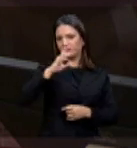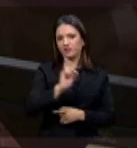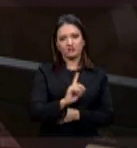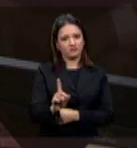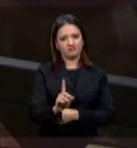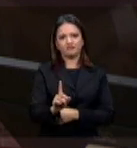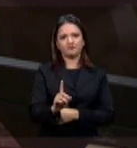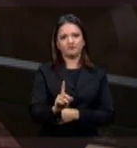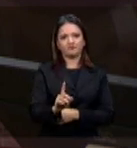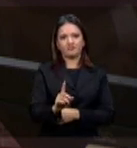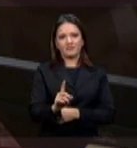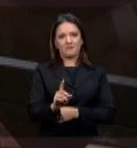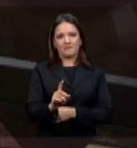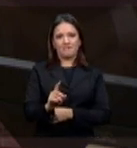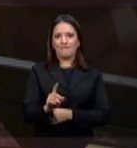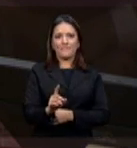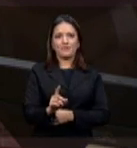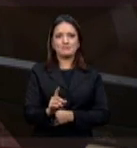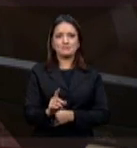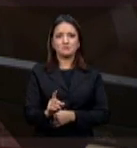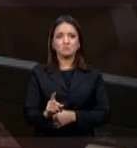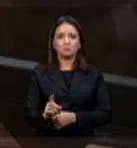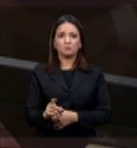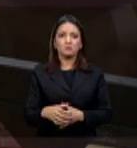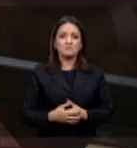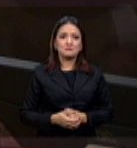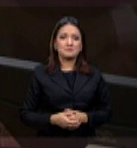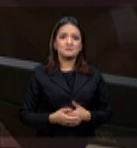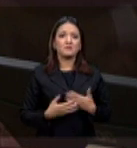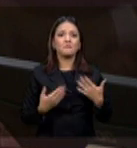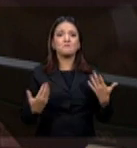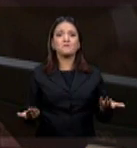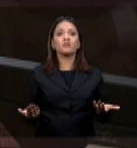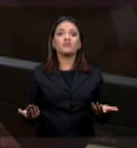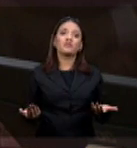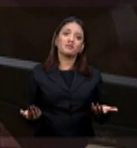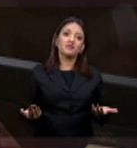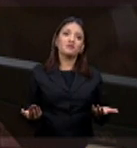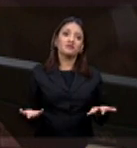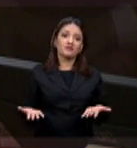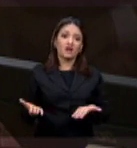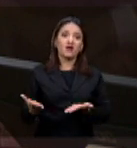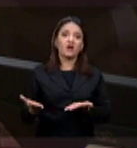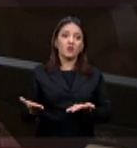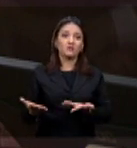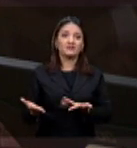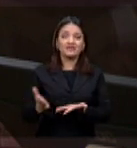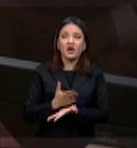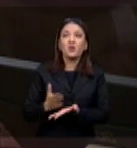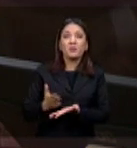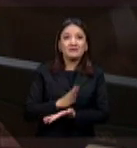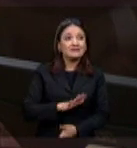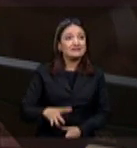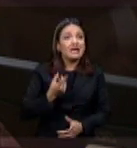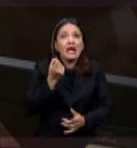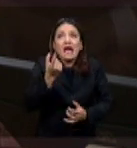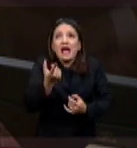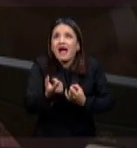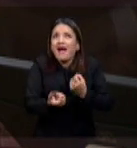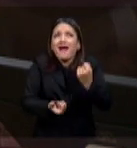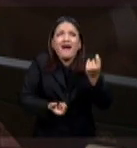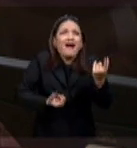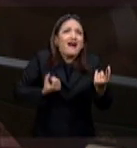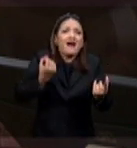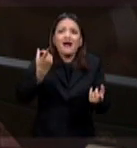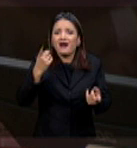os casos e todos fáceis de identificar. Geralmente, a criança que inventa, que porventura... É até engraçado ficar justificando isso, porque é a minoria esmagadora